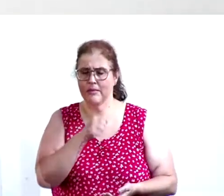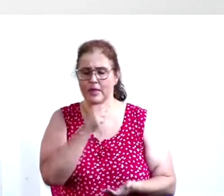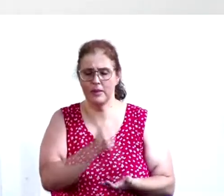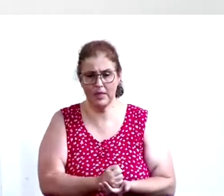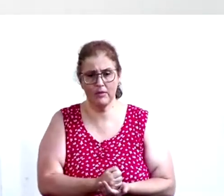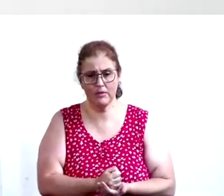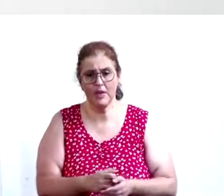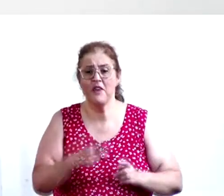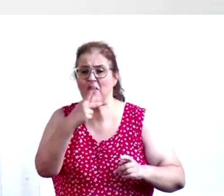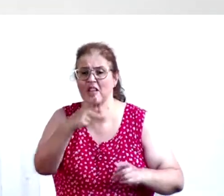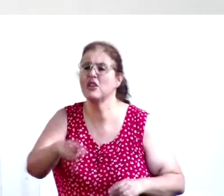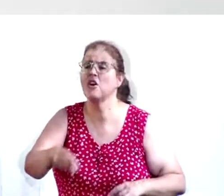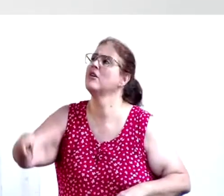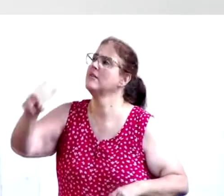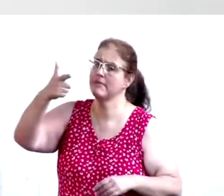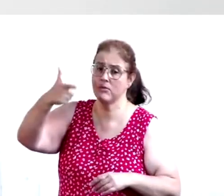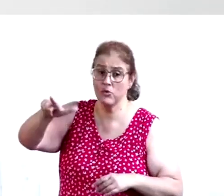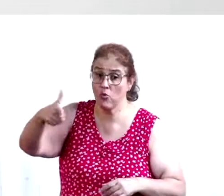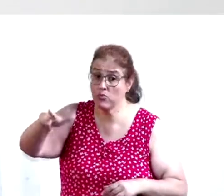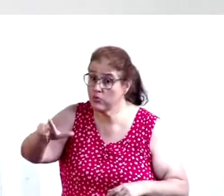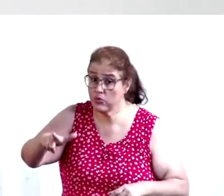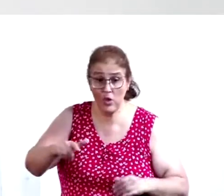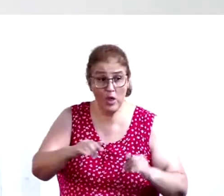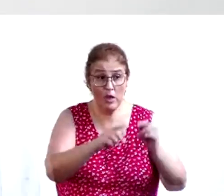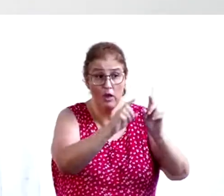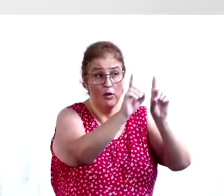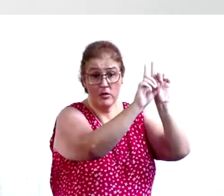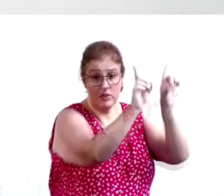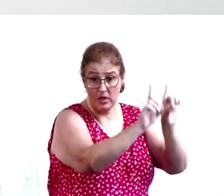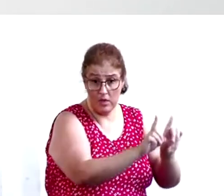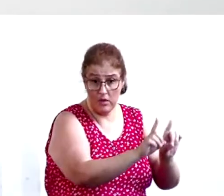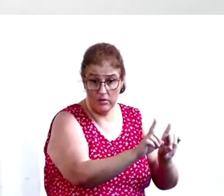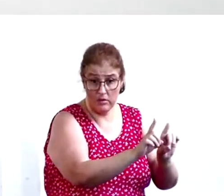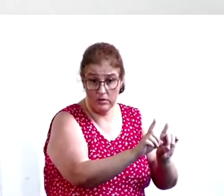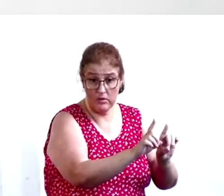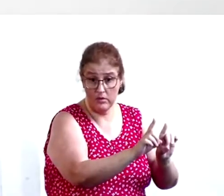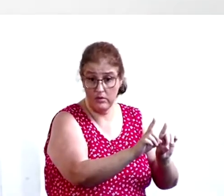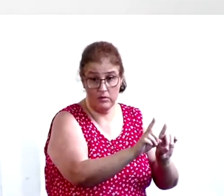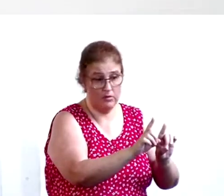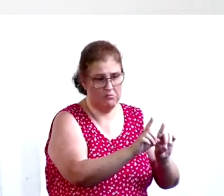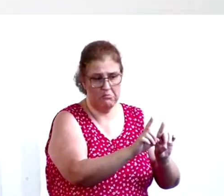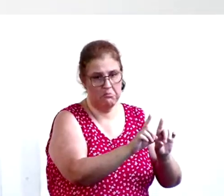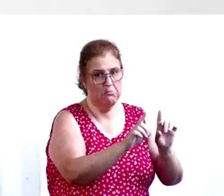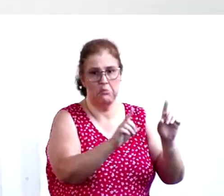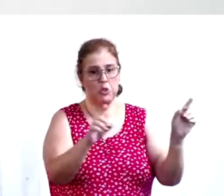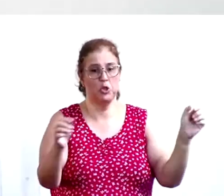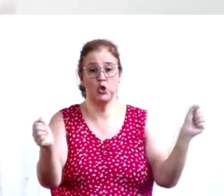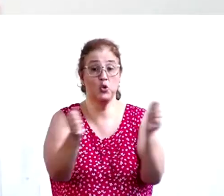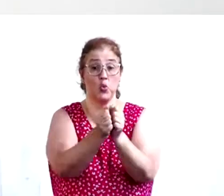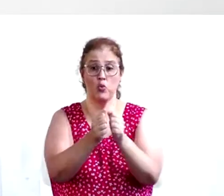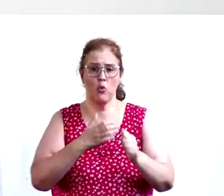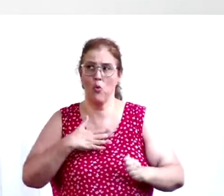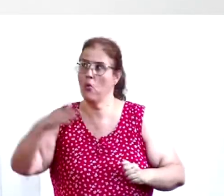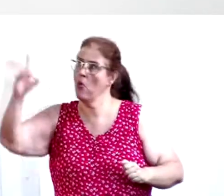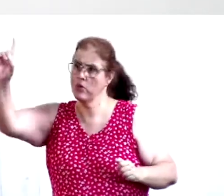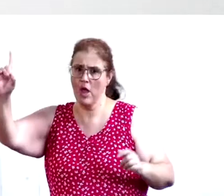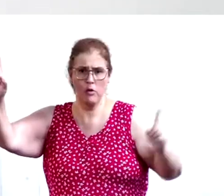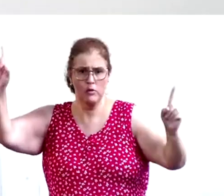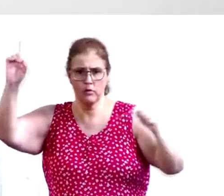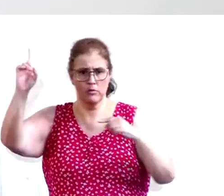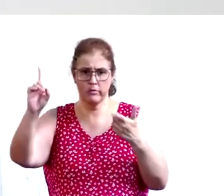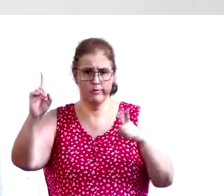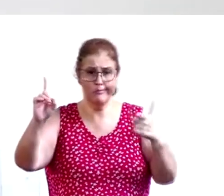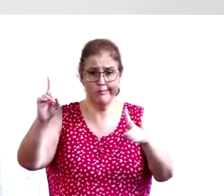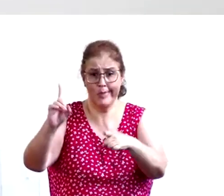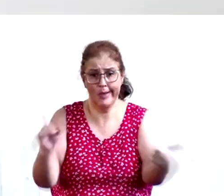É uma exclusividade, povo só meu, povo meu. Não terá, não terão, não haverá na cabeça de